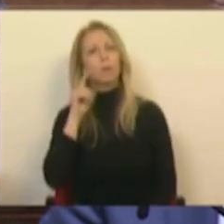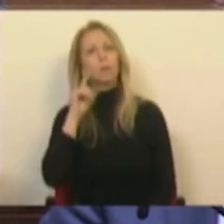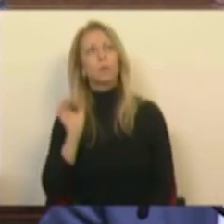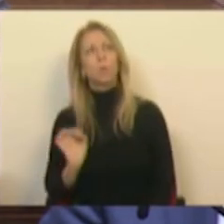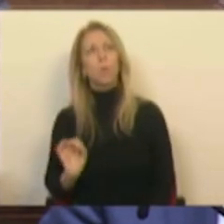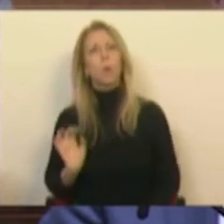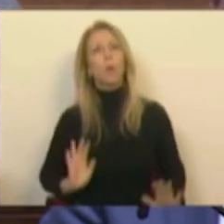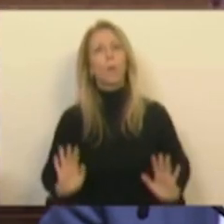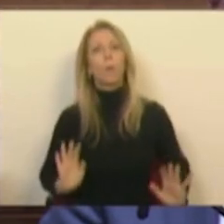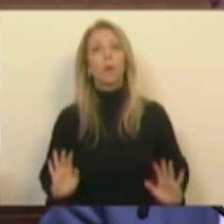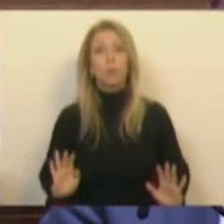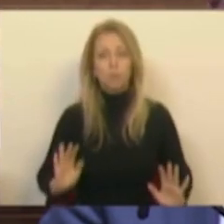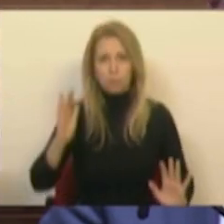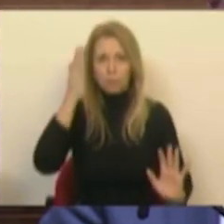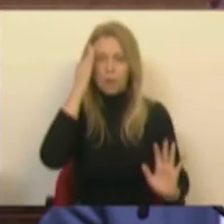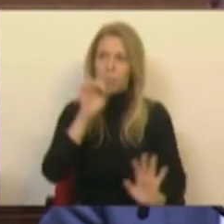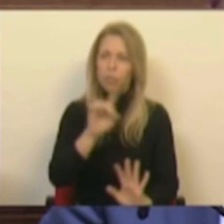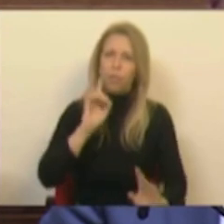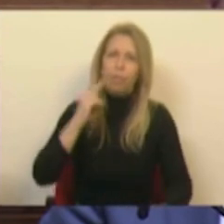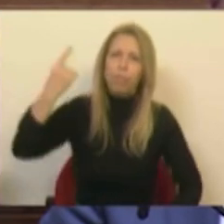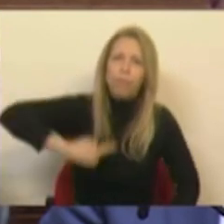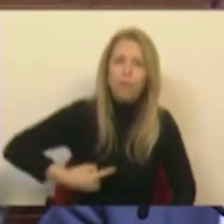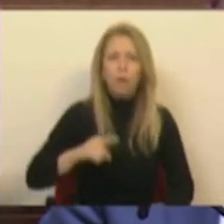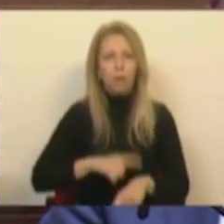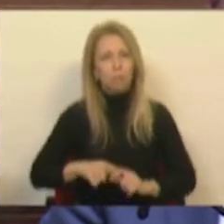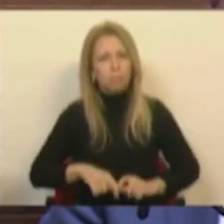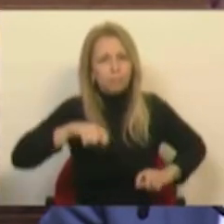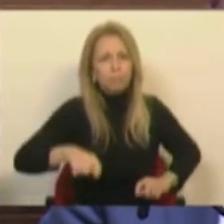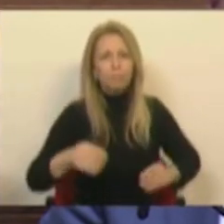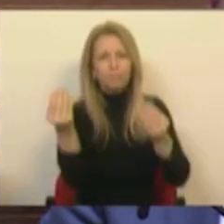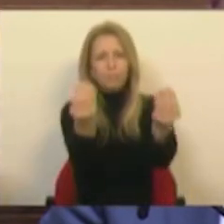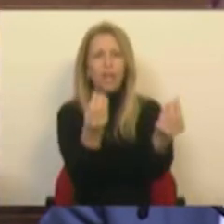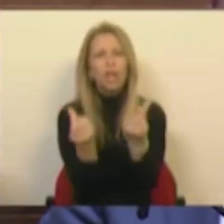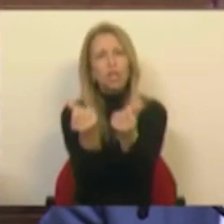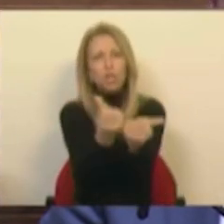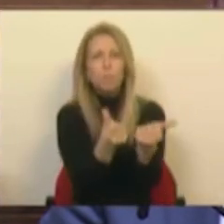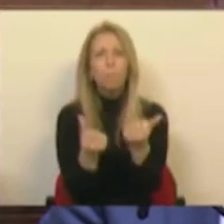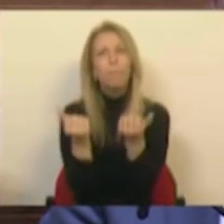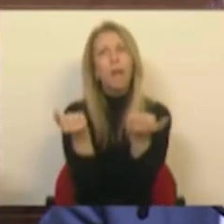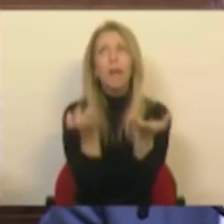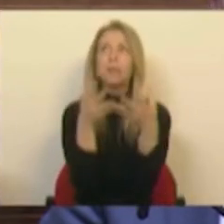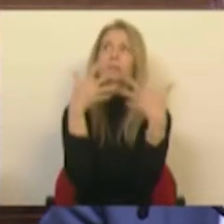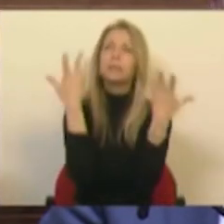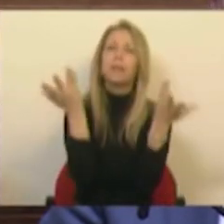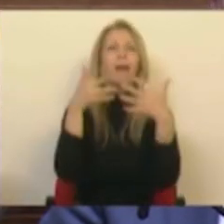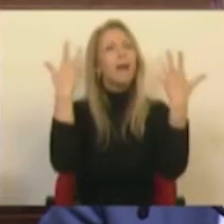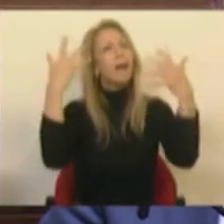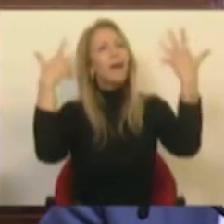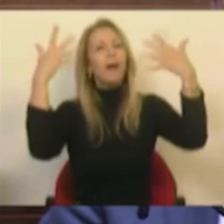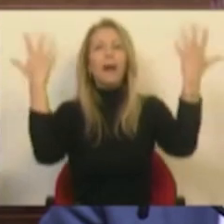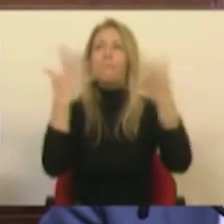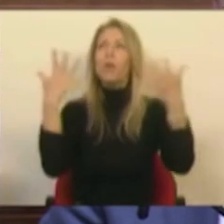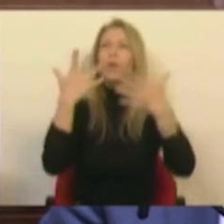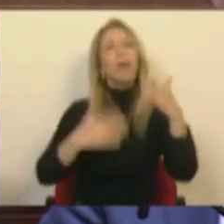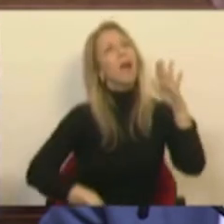acho que vocês deviam até fazer uma moratória em relação a essa espécie de encantamento permanente da fórmula da maioria absoluta,